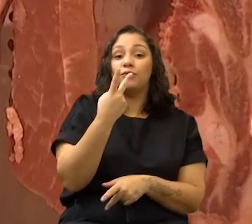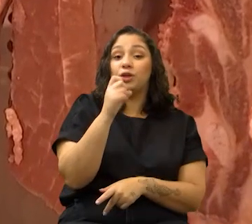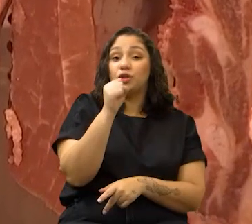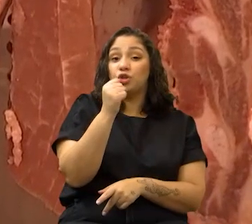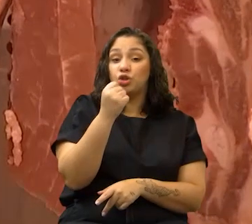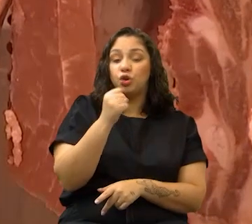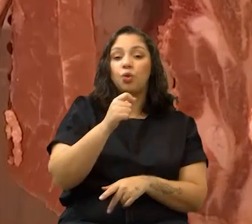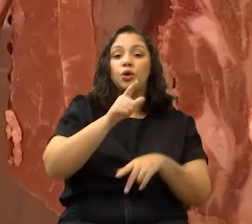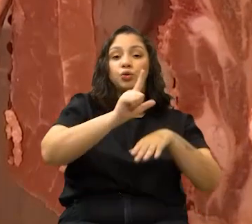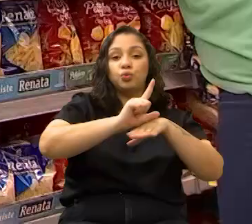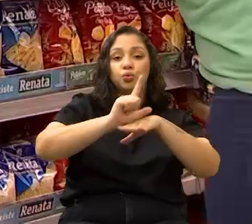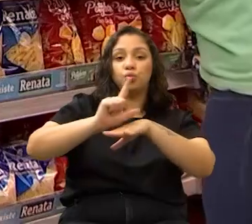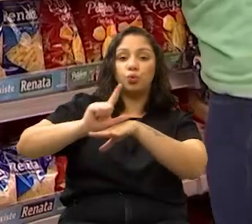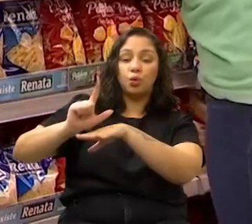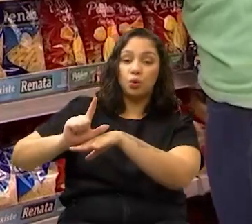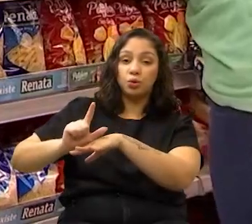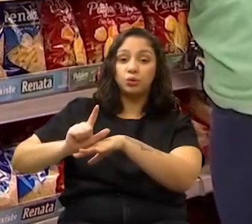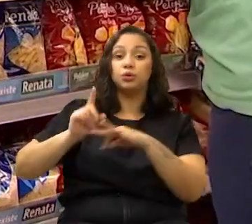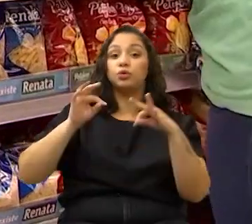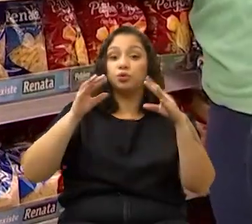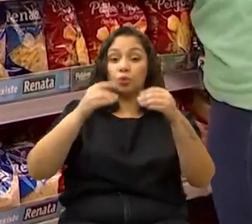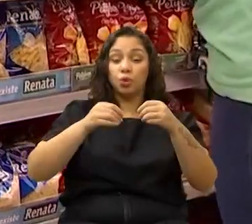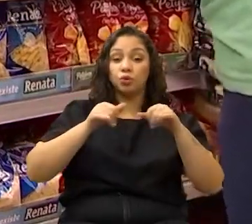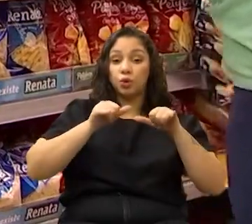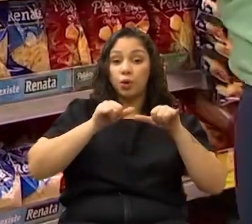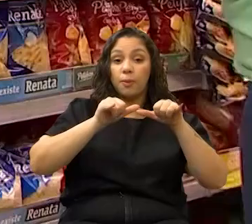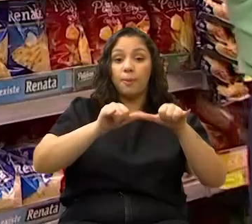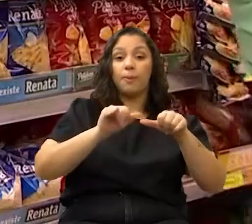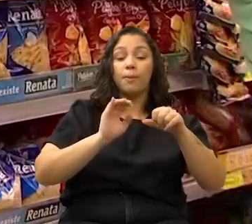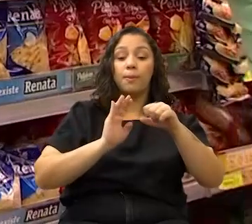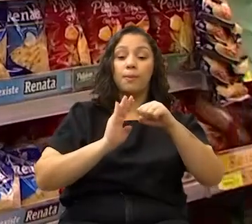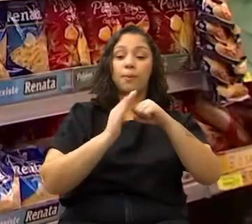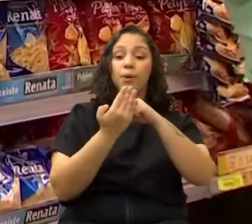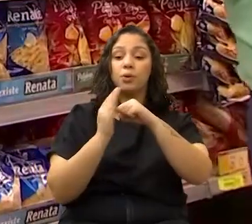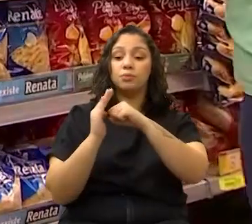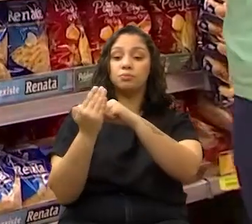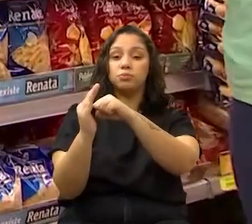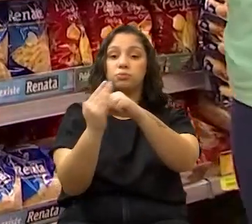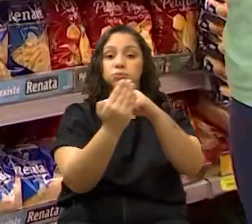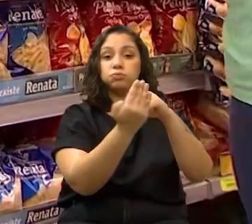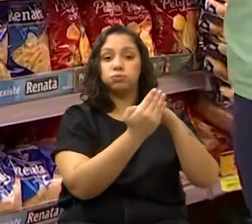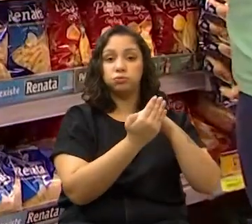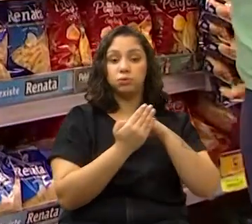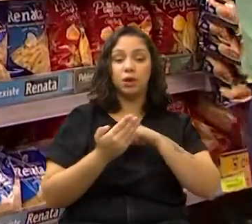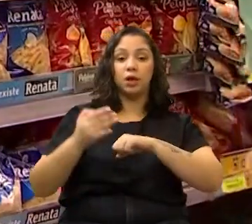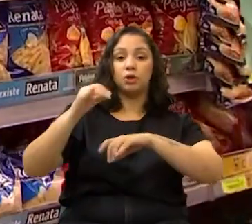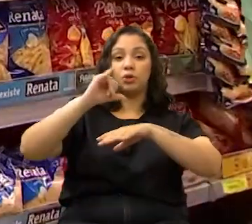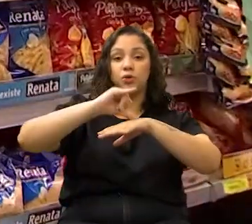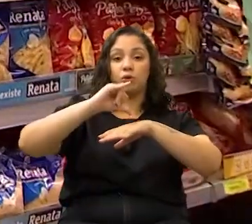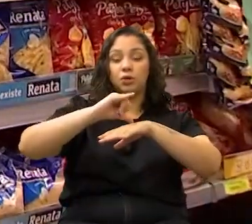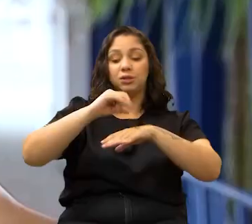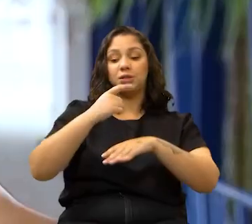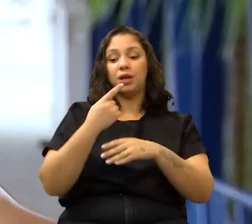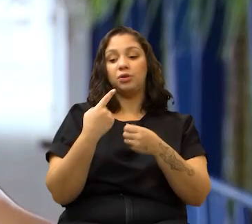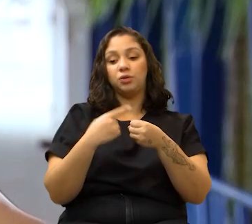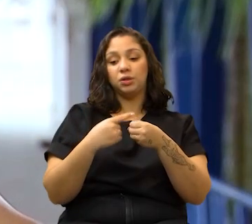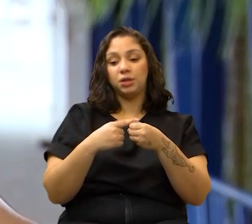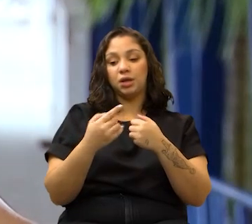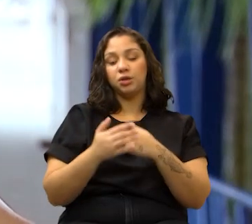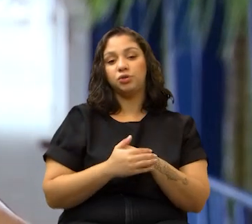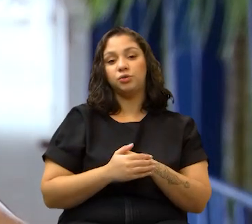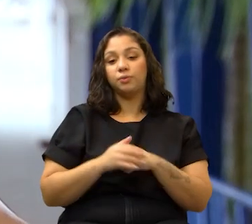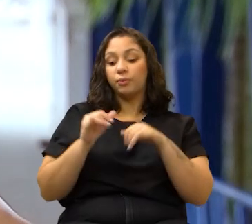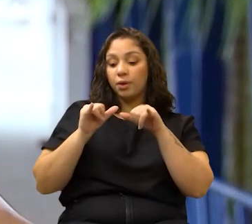28 estabelecimentos, todos em supermercados em bairros ao redor do perímetro do centro da cidade. A gente vai